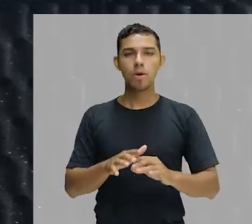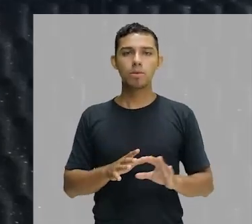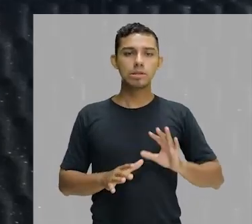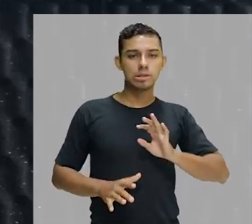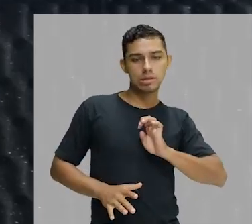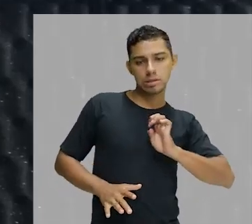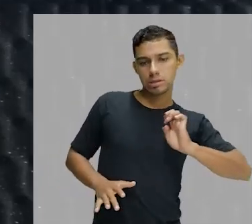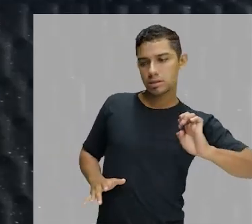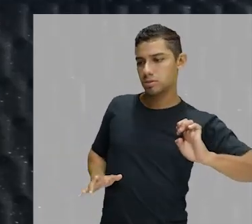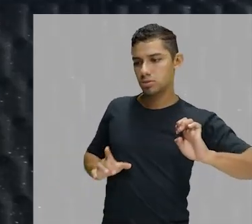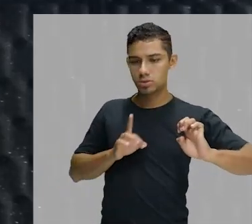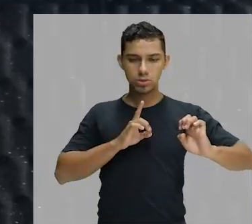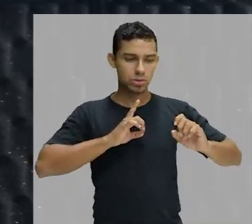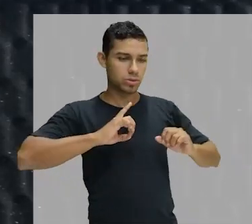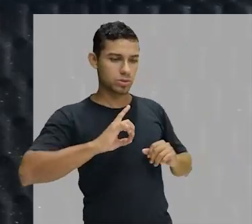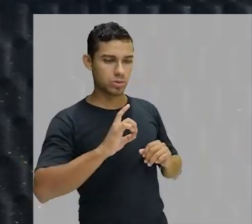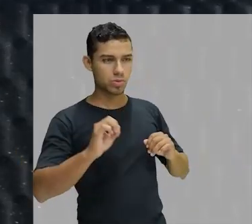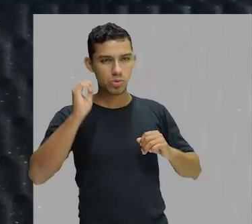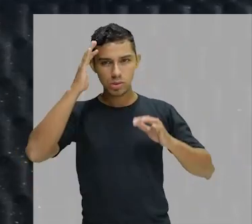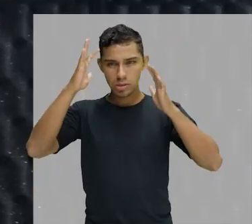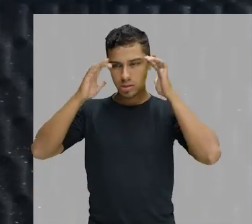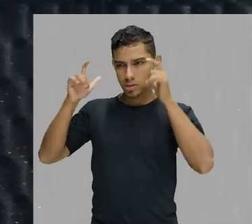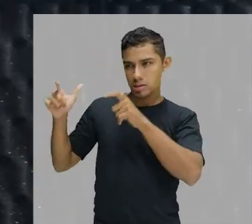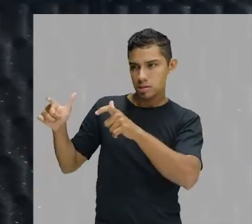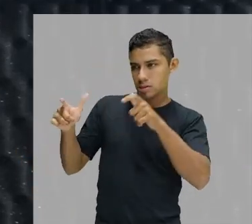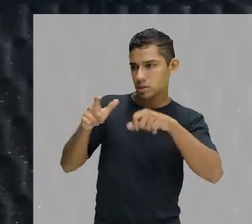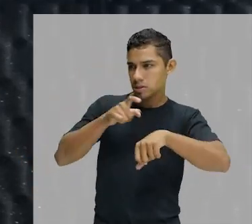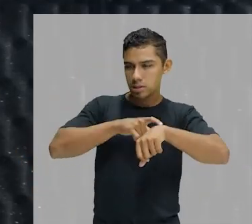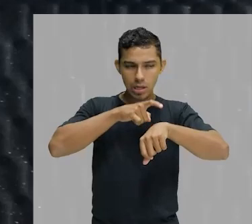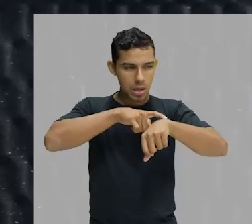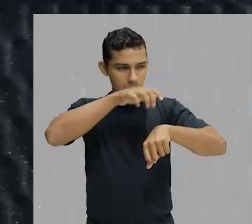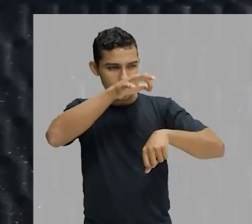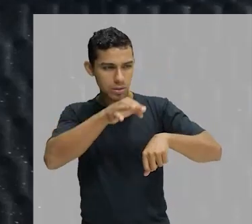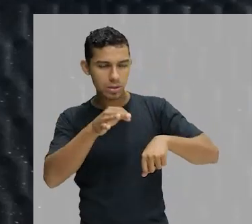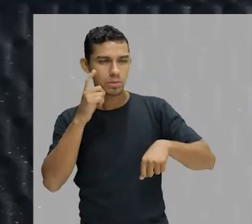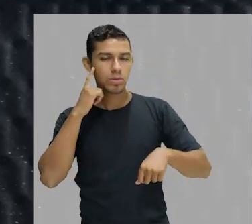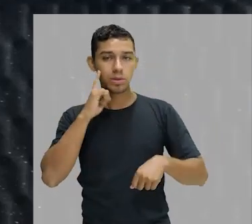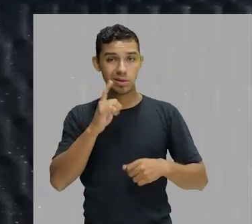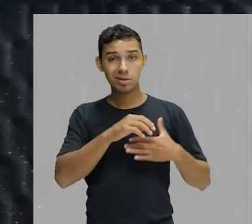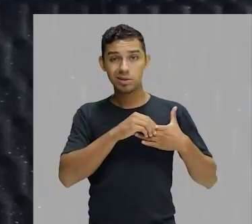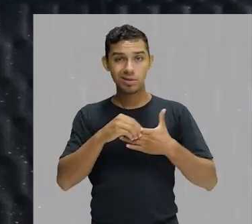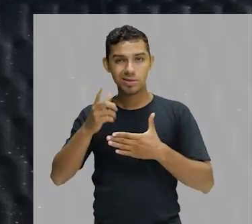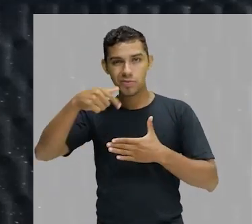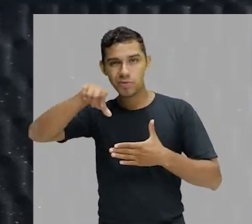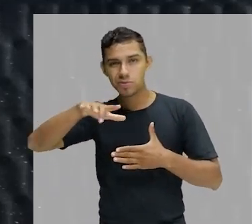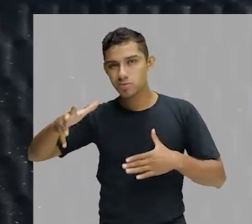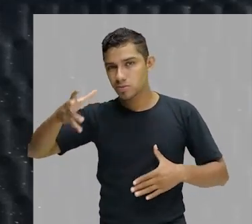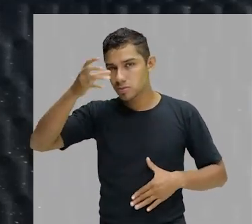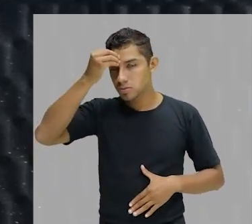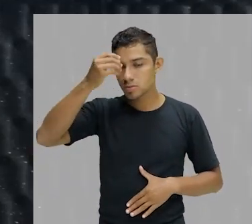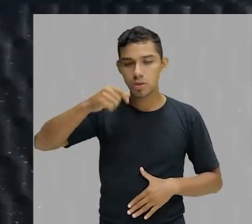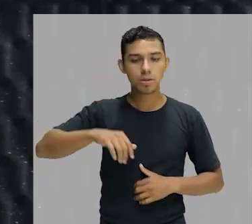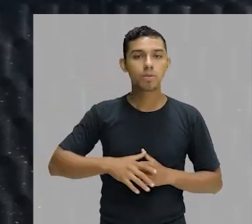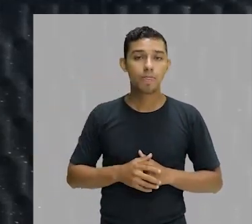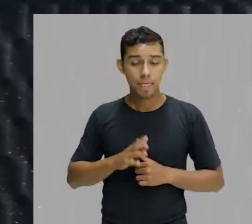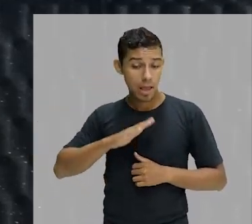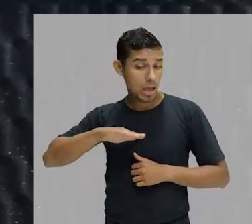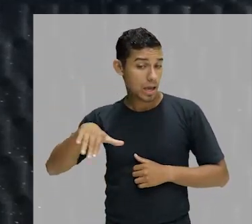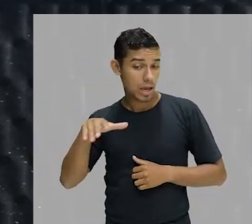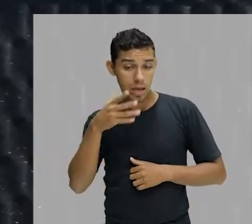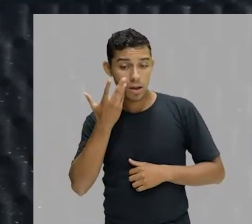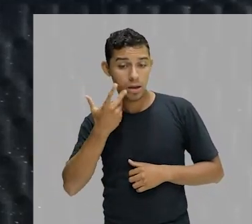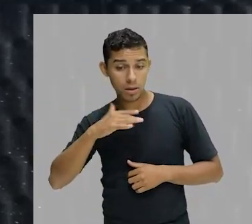lateralidade, trabalhar um pouco a noção de espaço, de tempo. Então é isso que eu quero trazer aqui para vocês. Então, criança não pode ser o